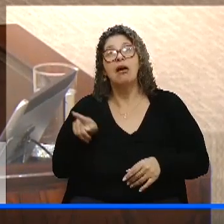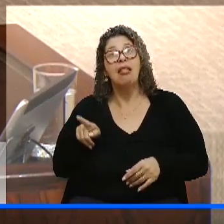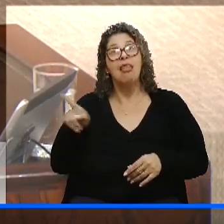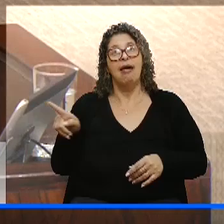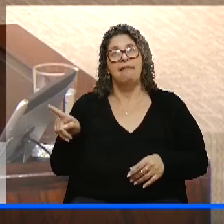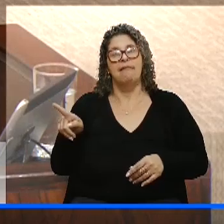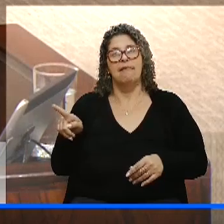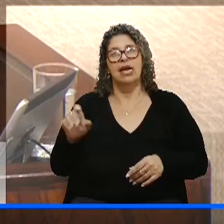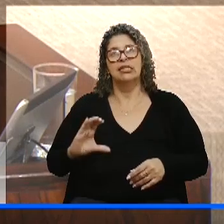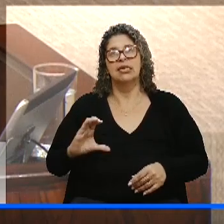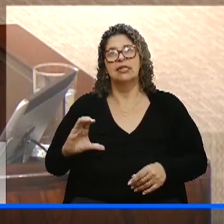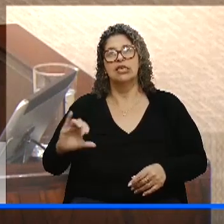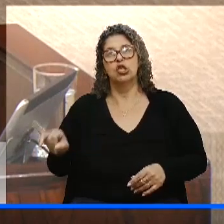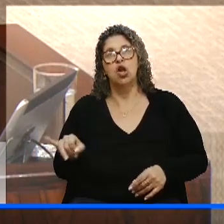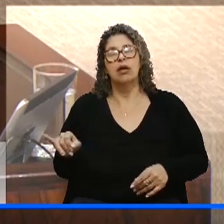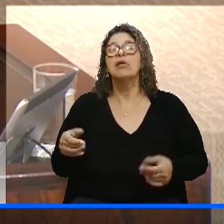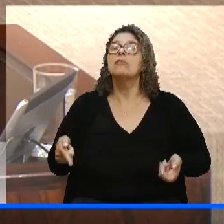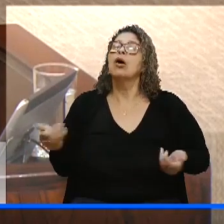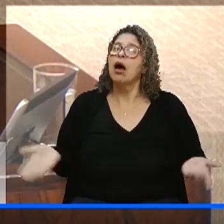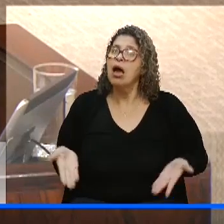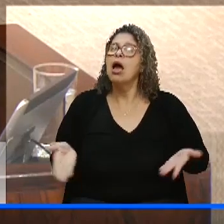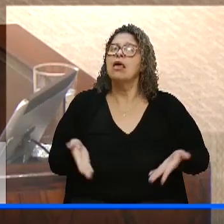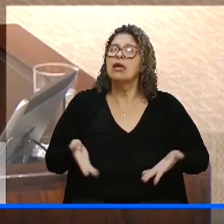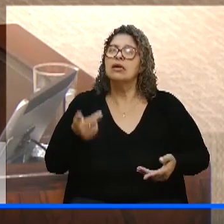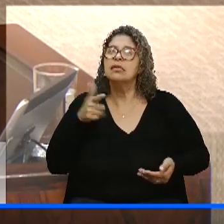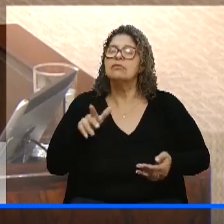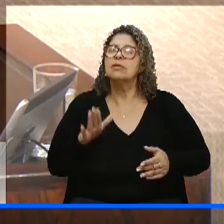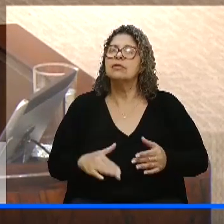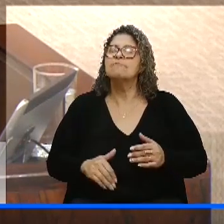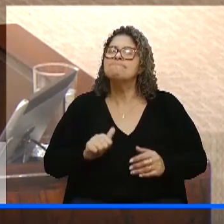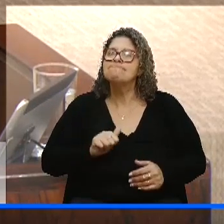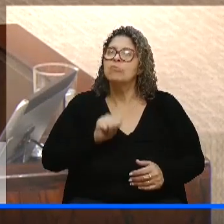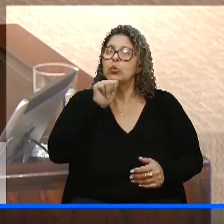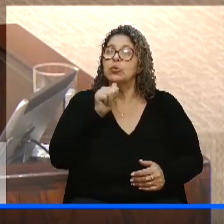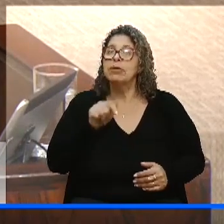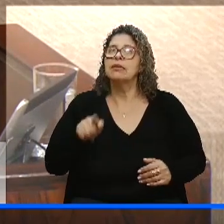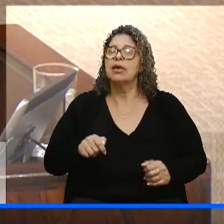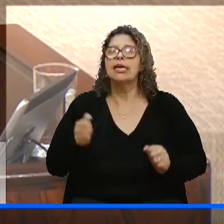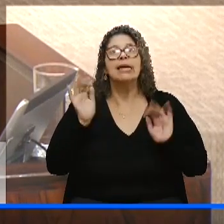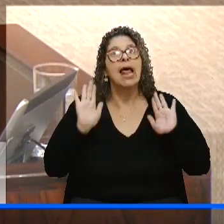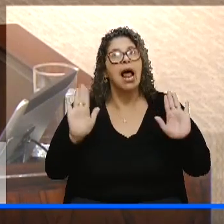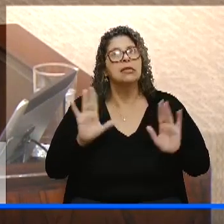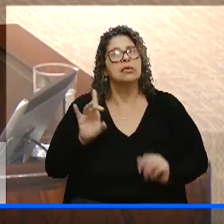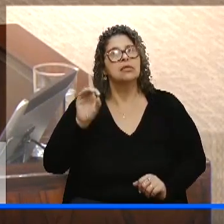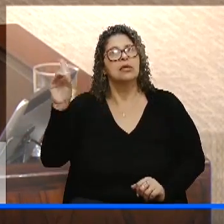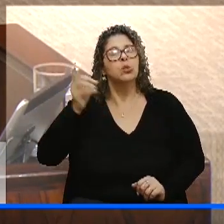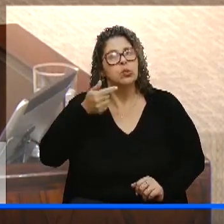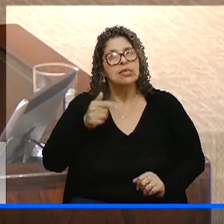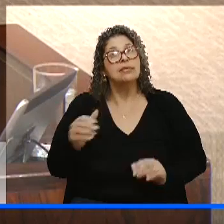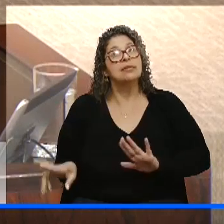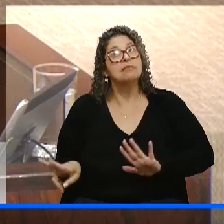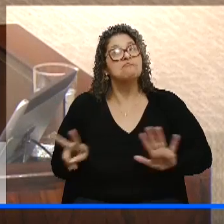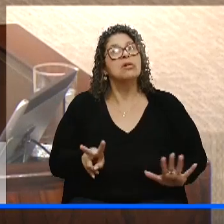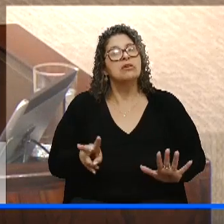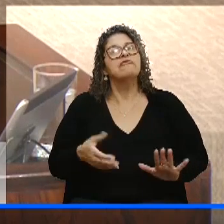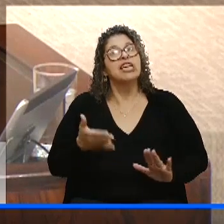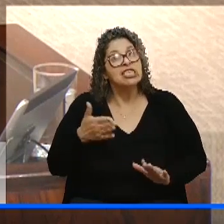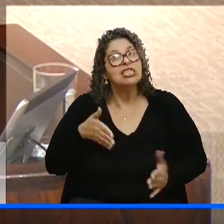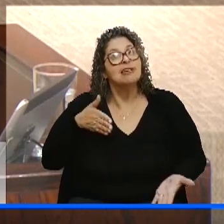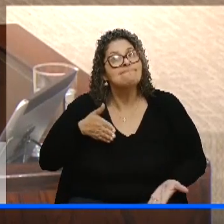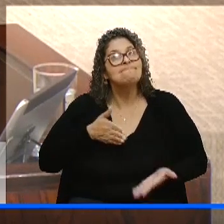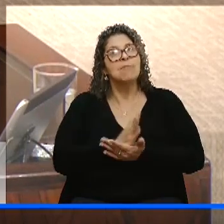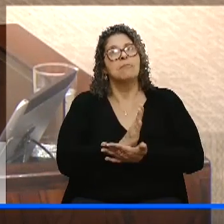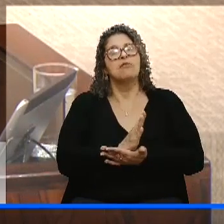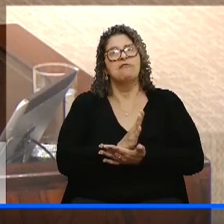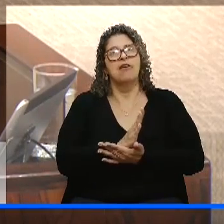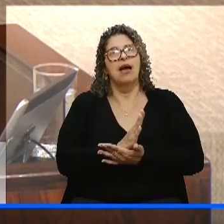na ccj aqui na assembléia nós estamos tentando barrar isso e graças a deus semana que vem vai ser aprovado o requerimento